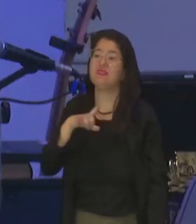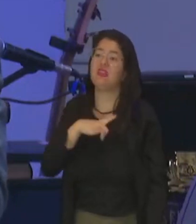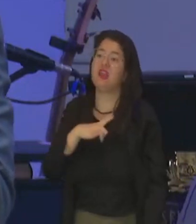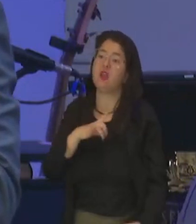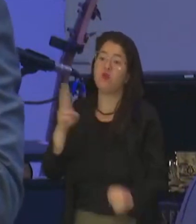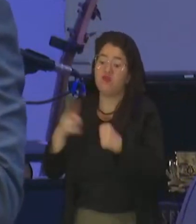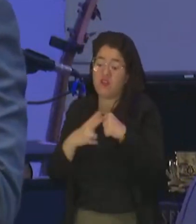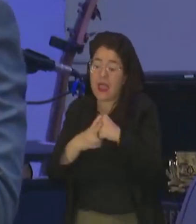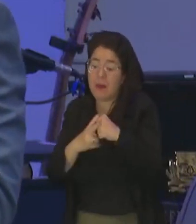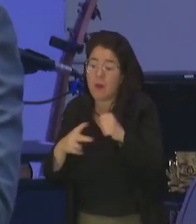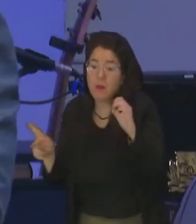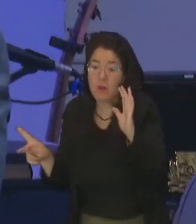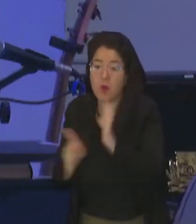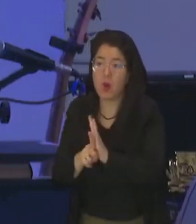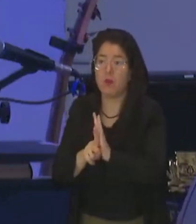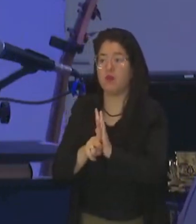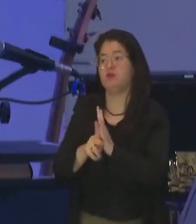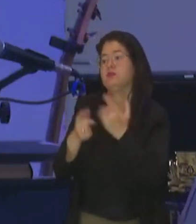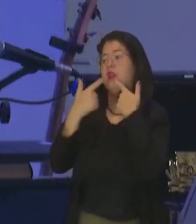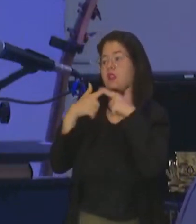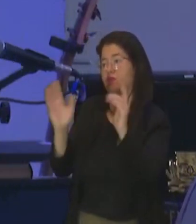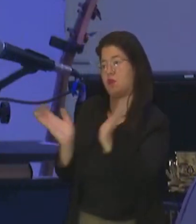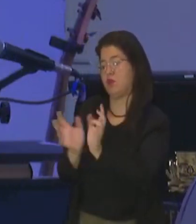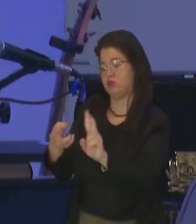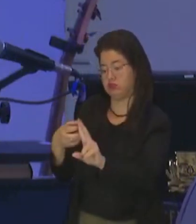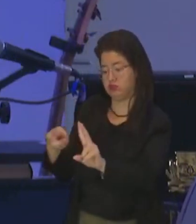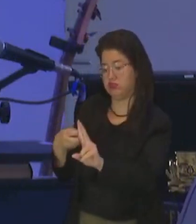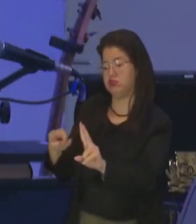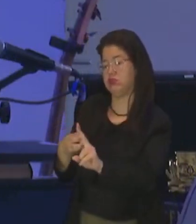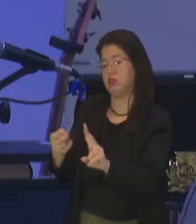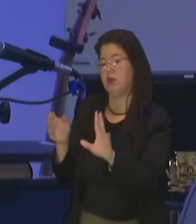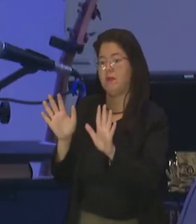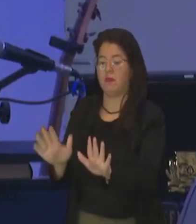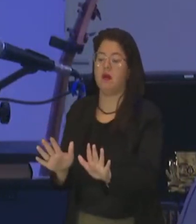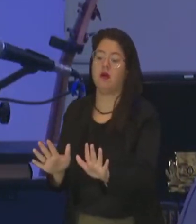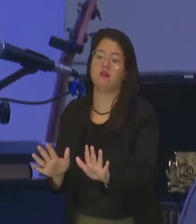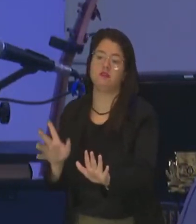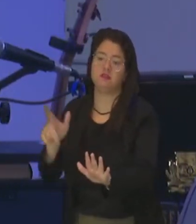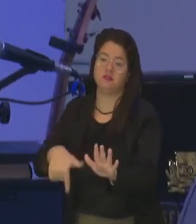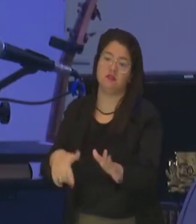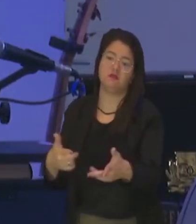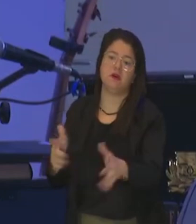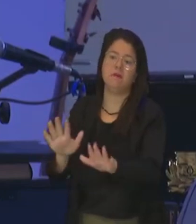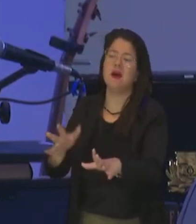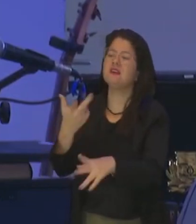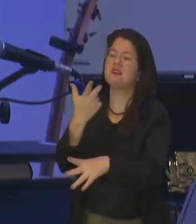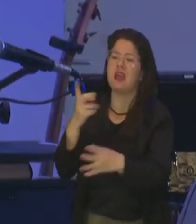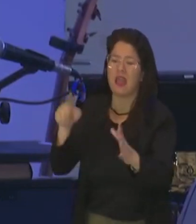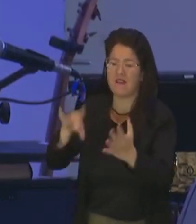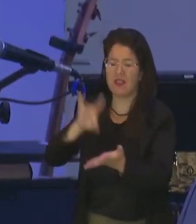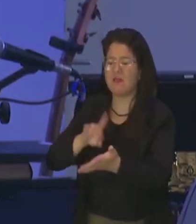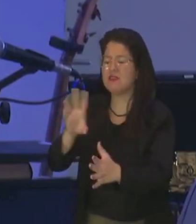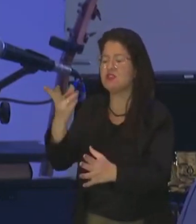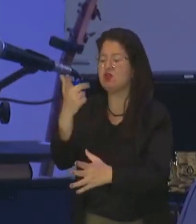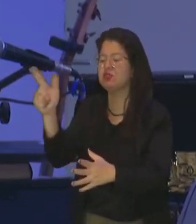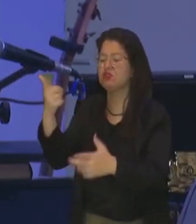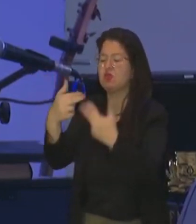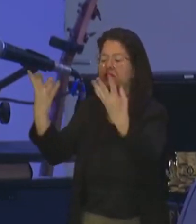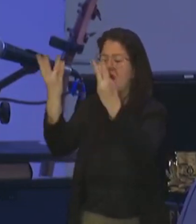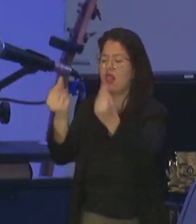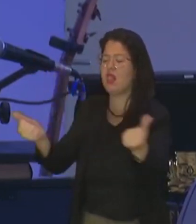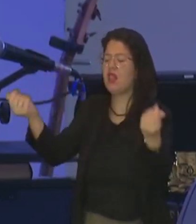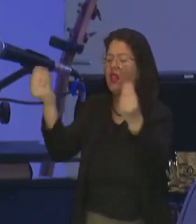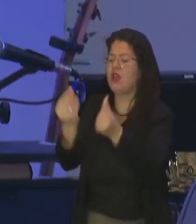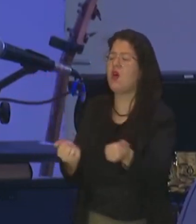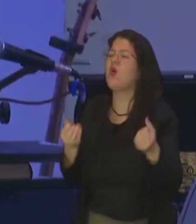seu verbo de posição. Sim, mas isso tudo coisas concretas. E as coisas abstratas?